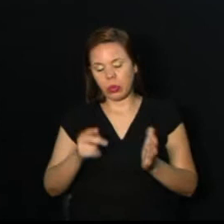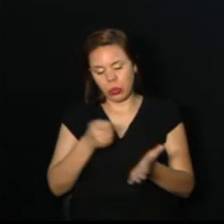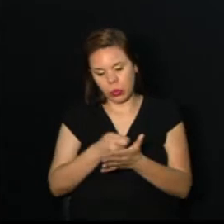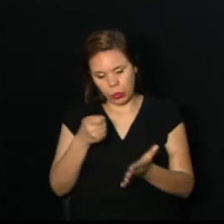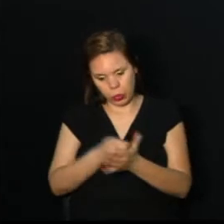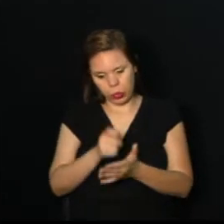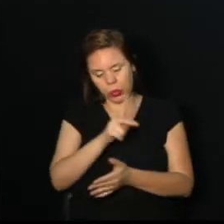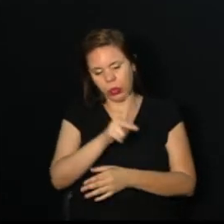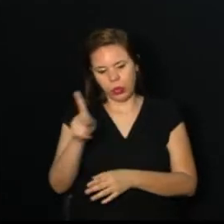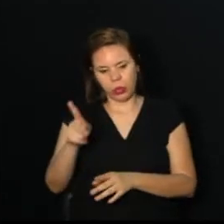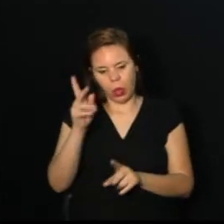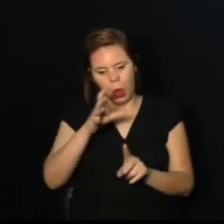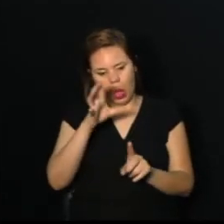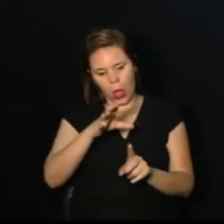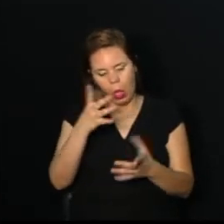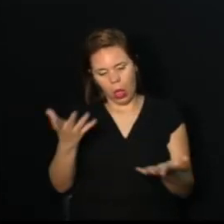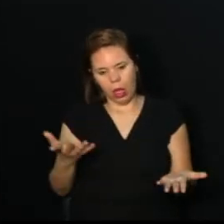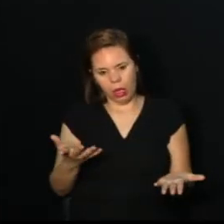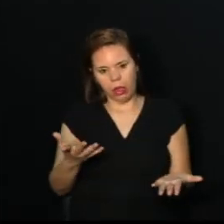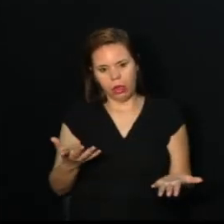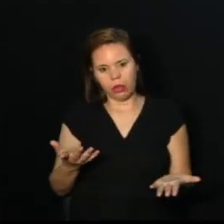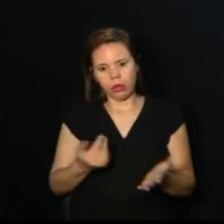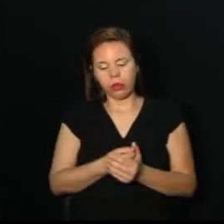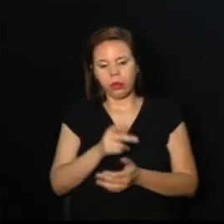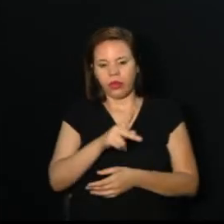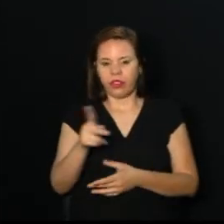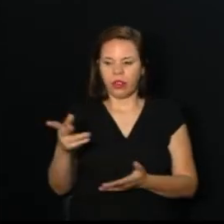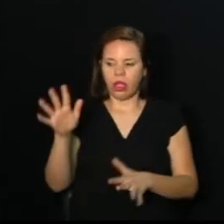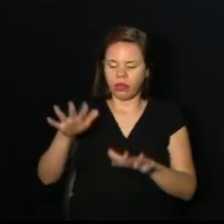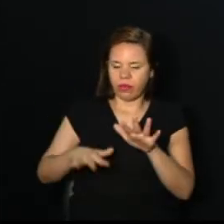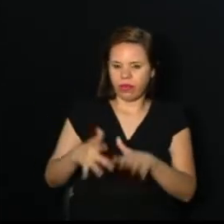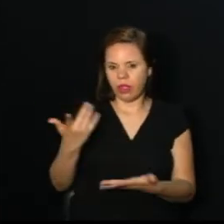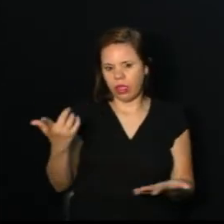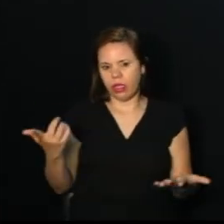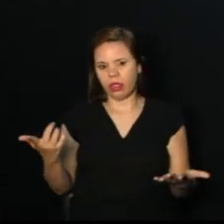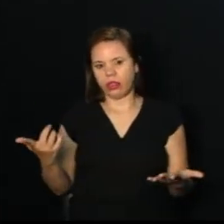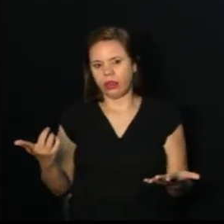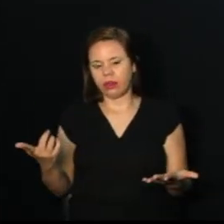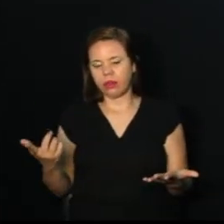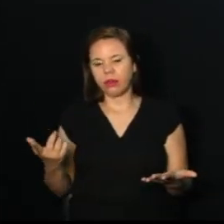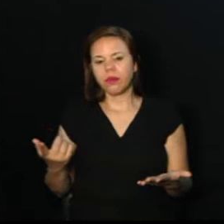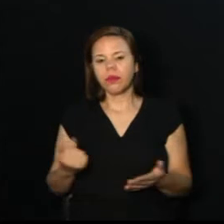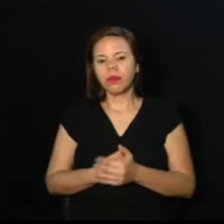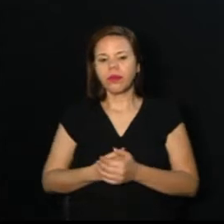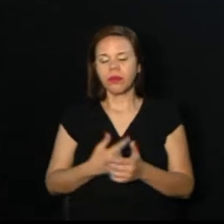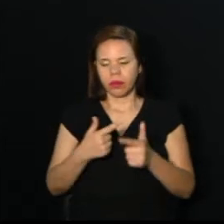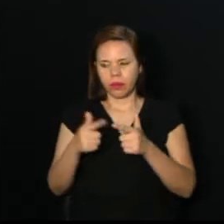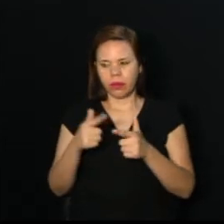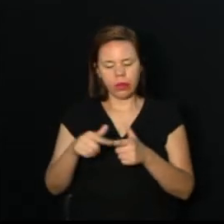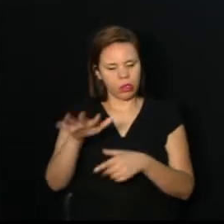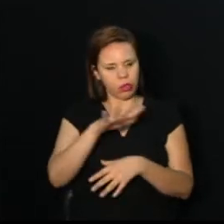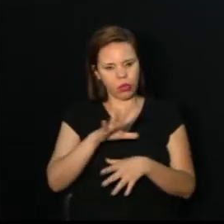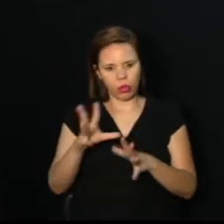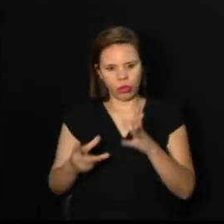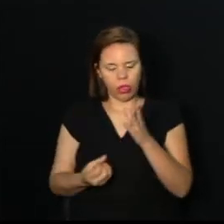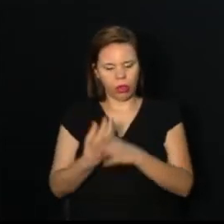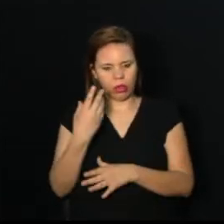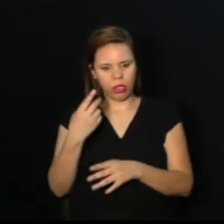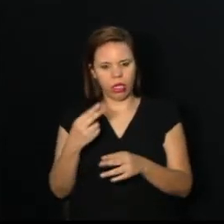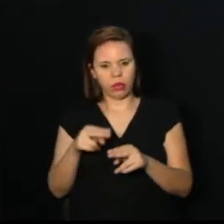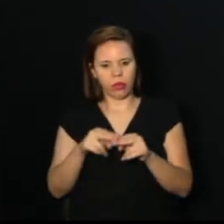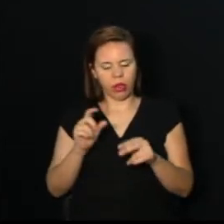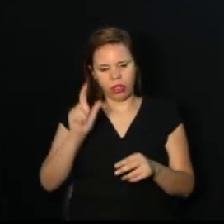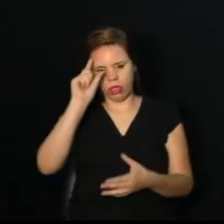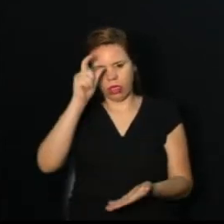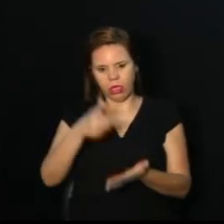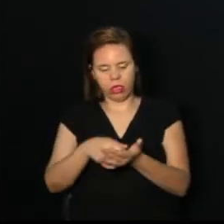professor é uma linha frágil no meio desse comprometimento todo, e eu acho que é.